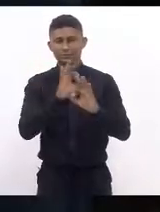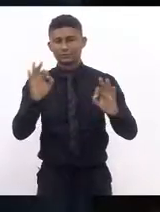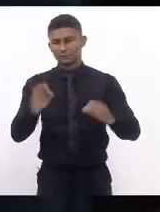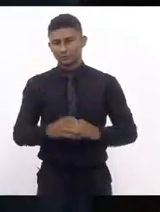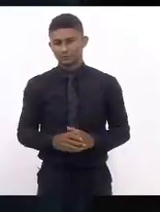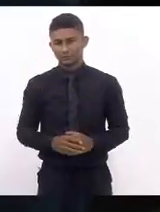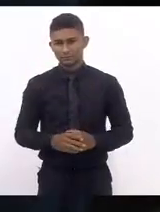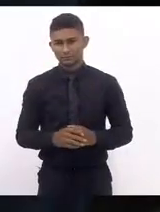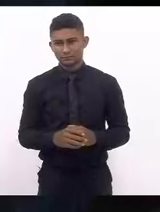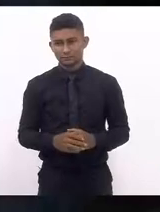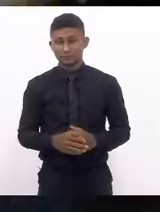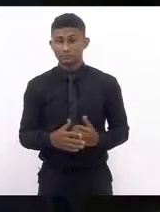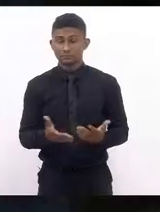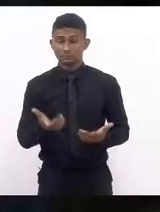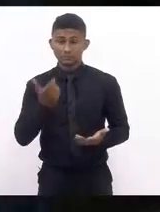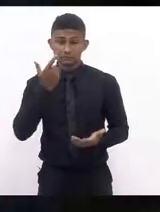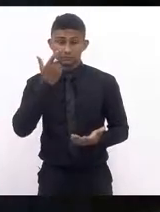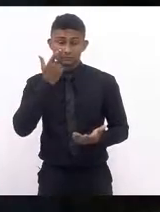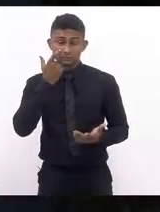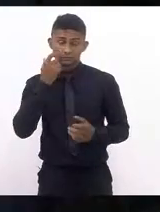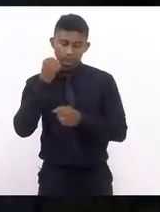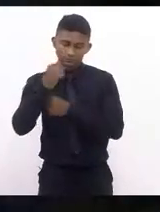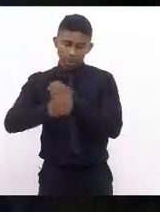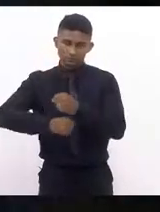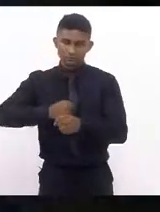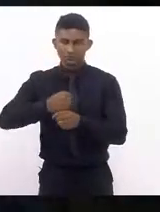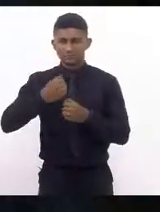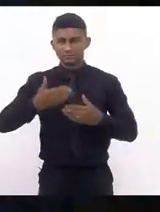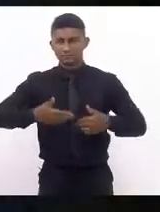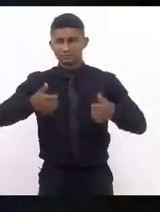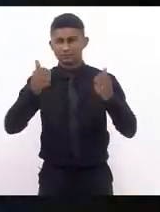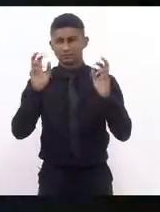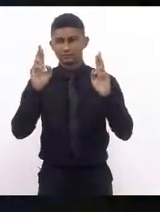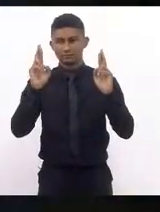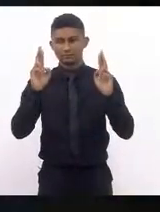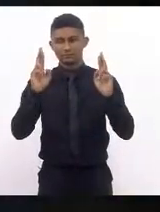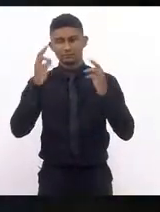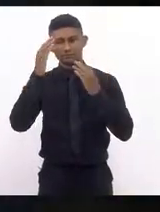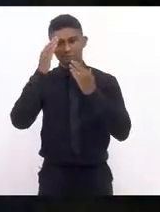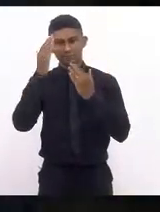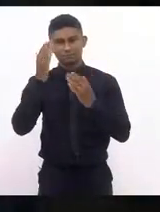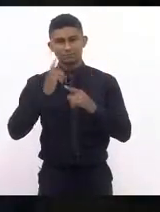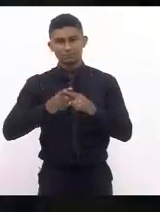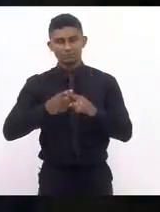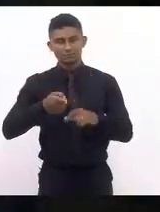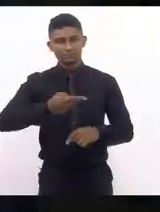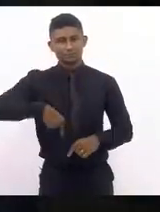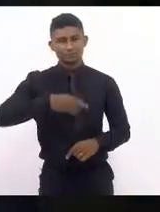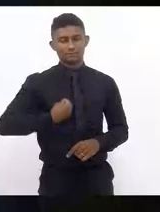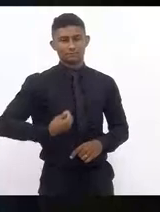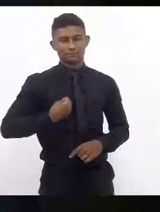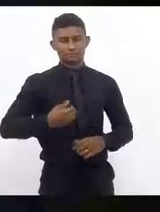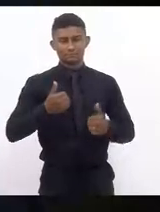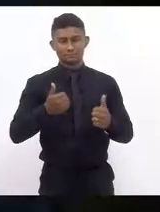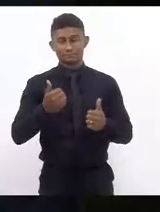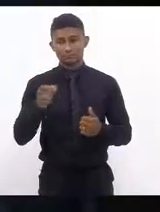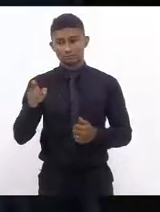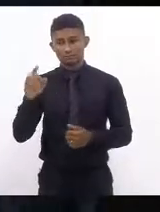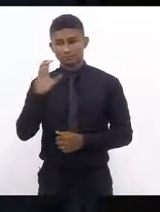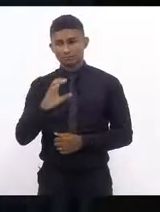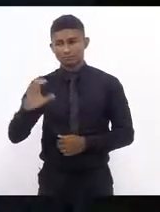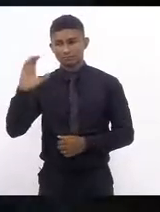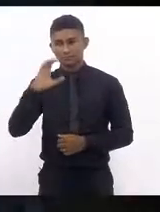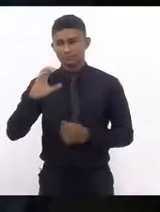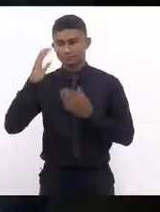gente tenha um próximo grande ano agradecer porque somos Sobreviventes agradecer a ciência